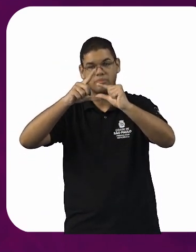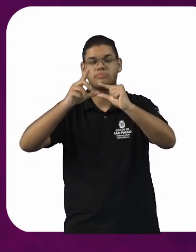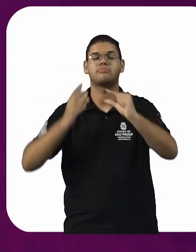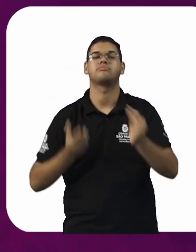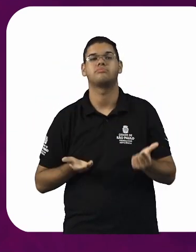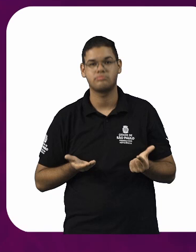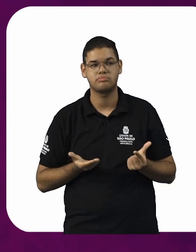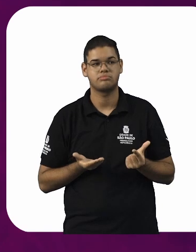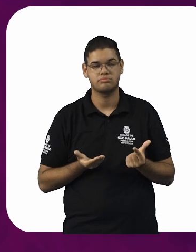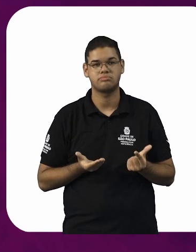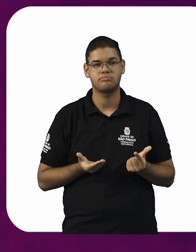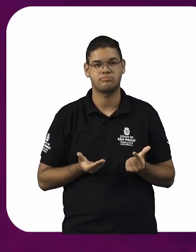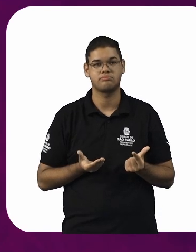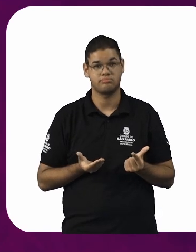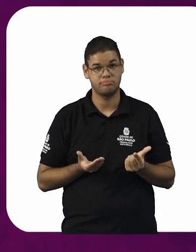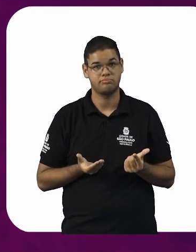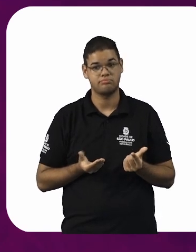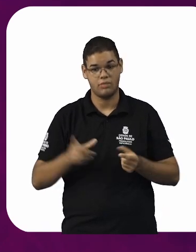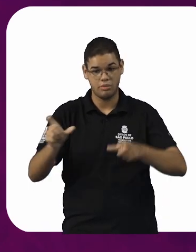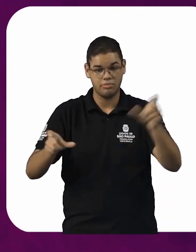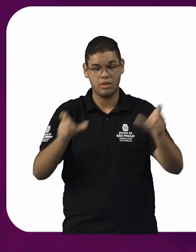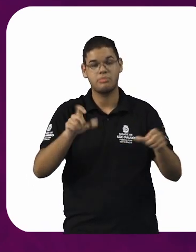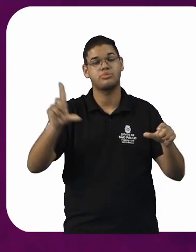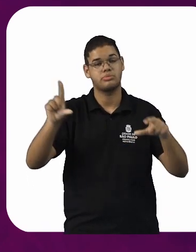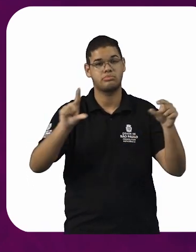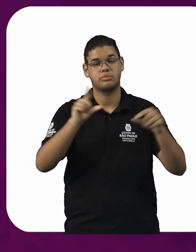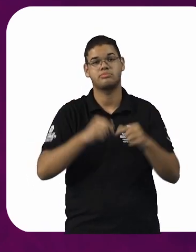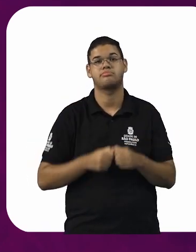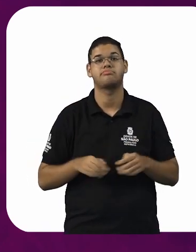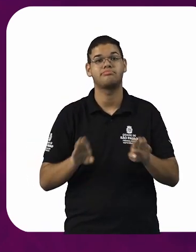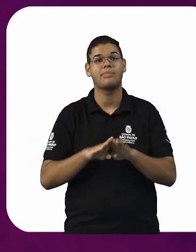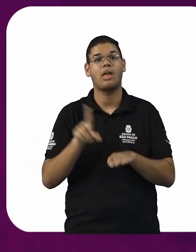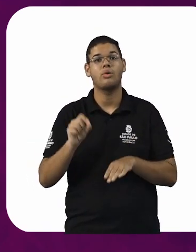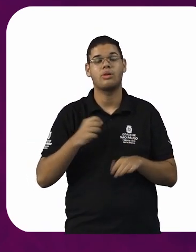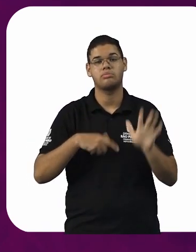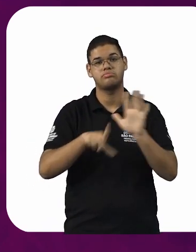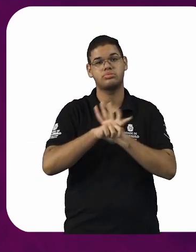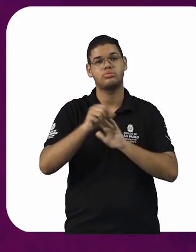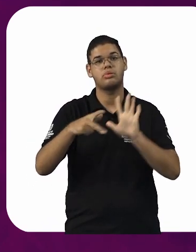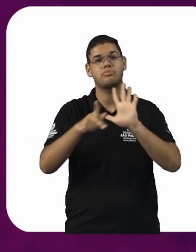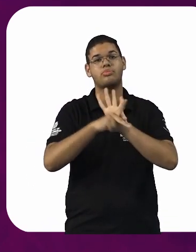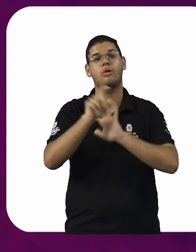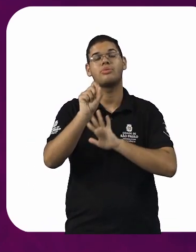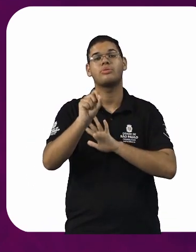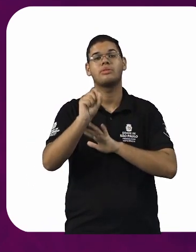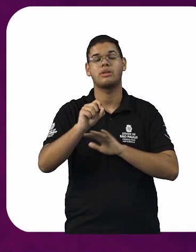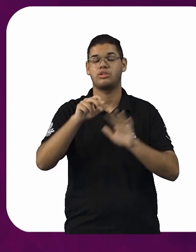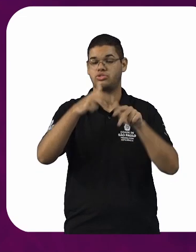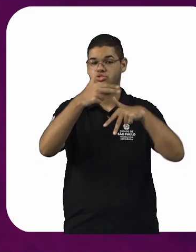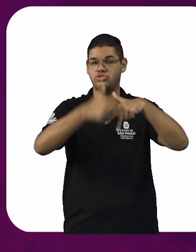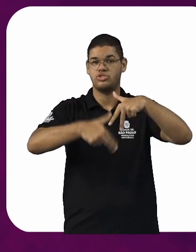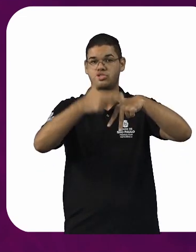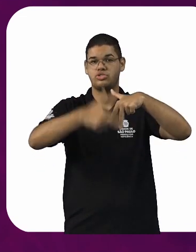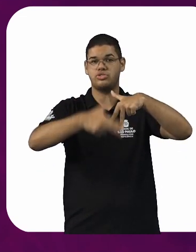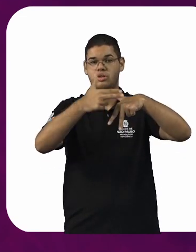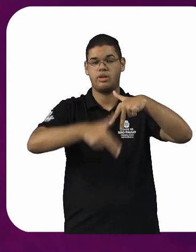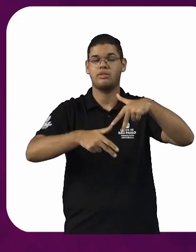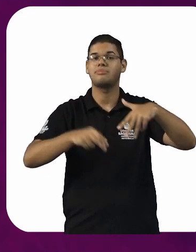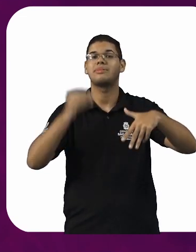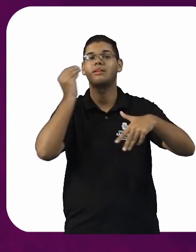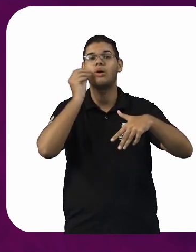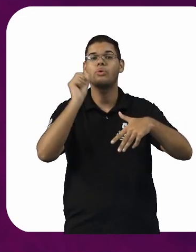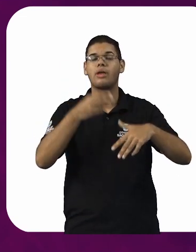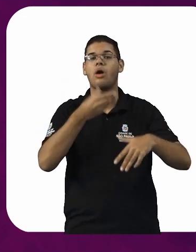tem, seguindo a Corte Interamericana, né, um protocolo de julgamento com perspectiva de gênero. Para combater o machismo institucional na justiça, a gente